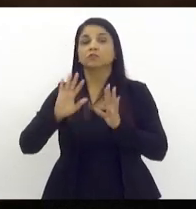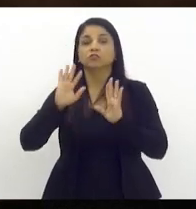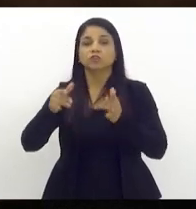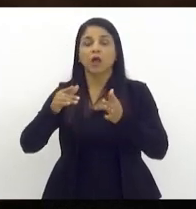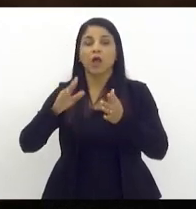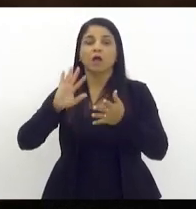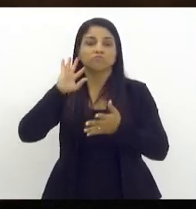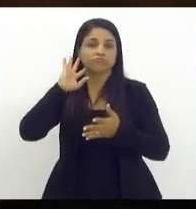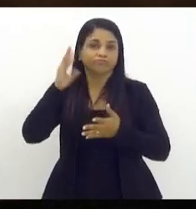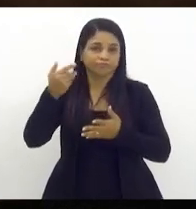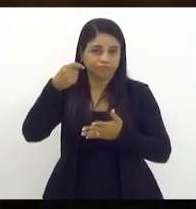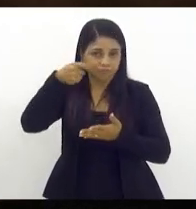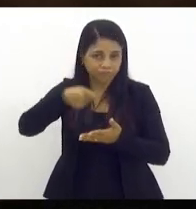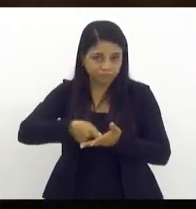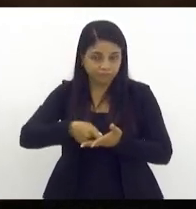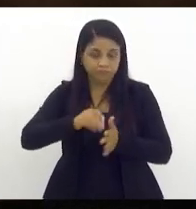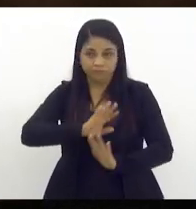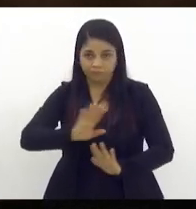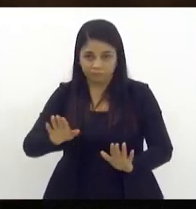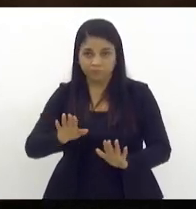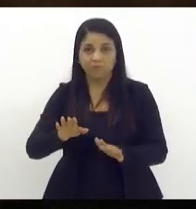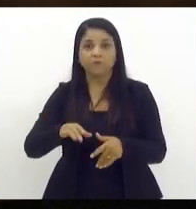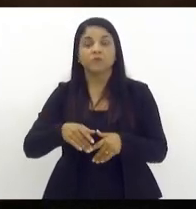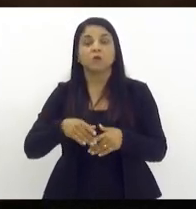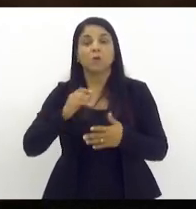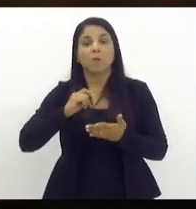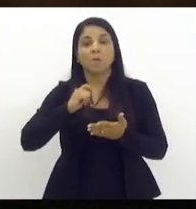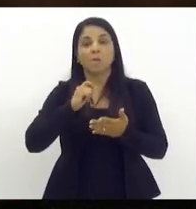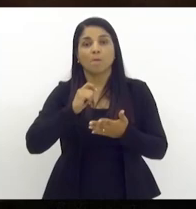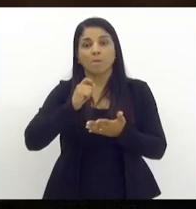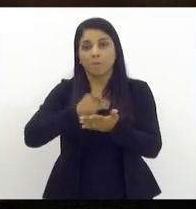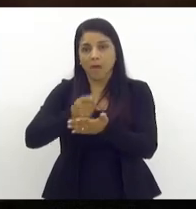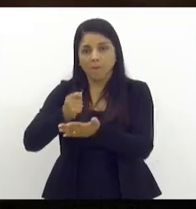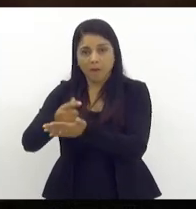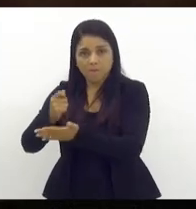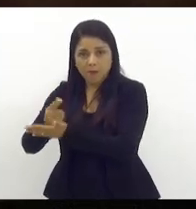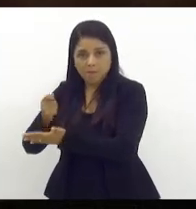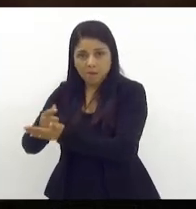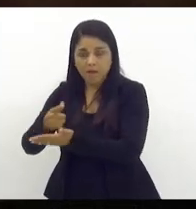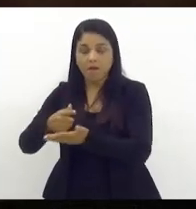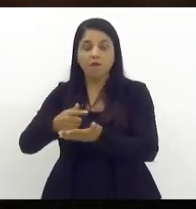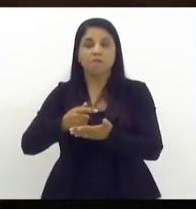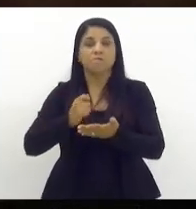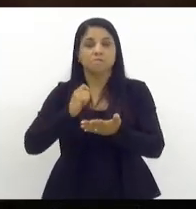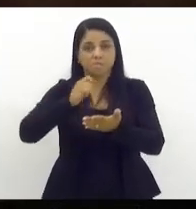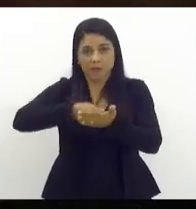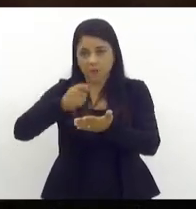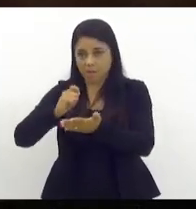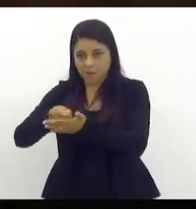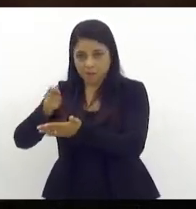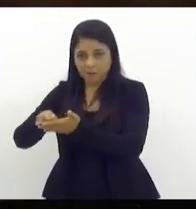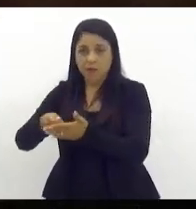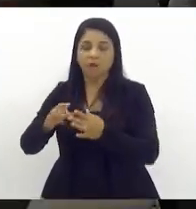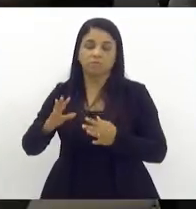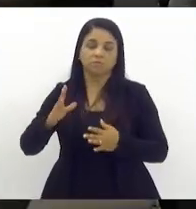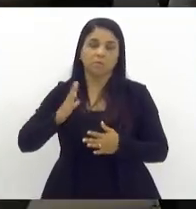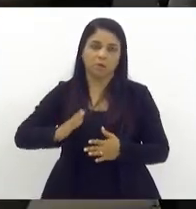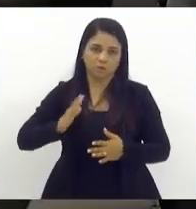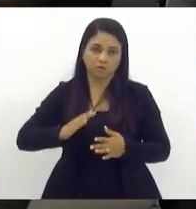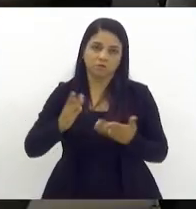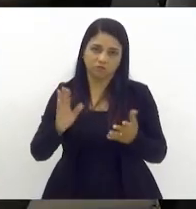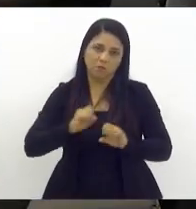problema e nos próximos dias o pagamento já estará sendo efetuado. Era só isso para esclarecer, presidente. Muito obrigado, deputada